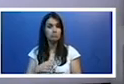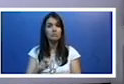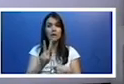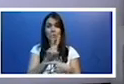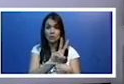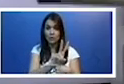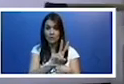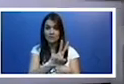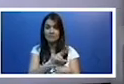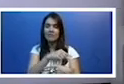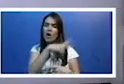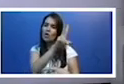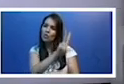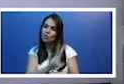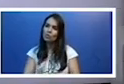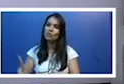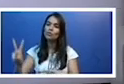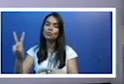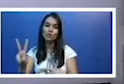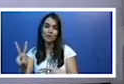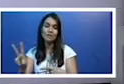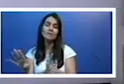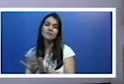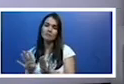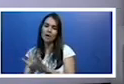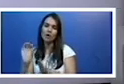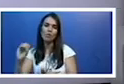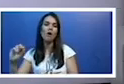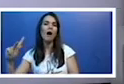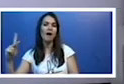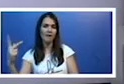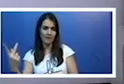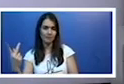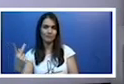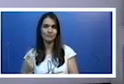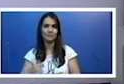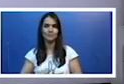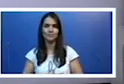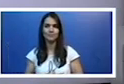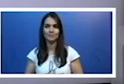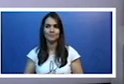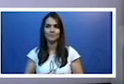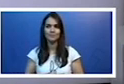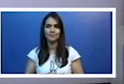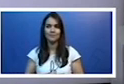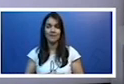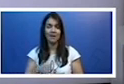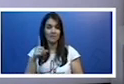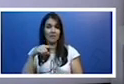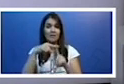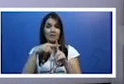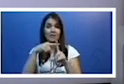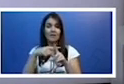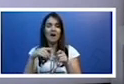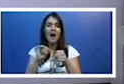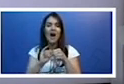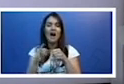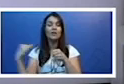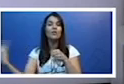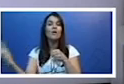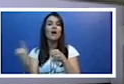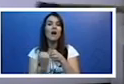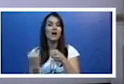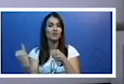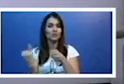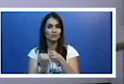do OH, que também vai ser a carga do cátion aqui, lembra? Então essa quantidade aqui é a